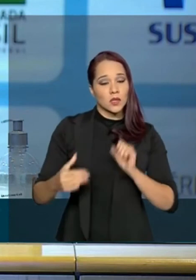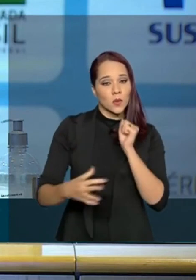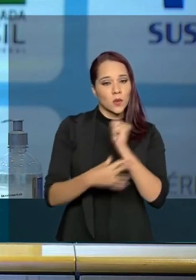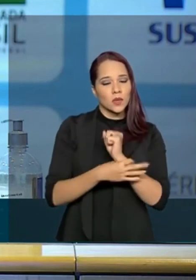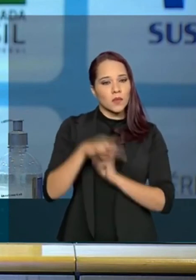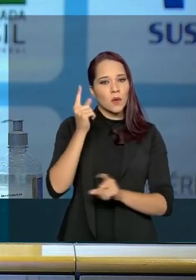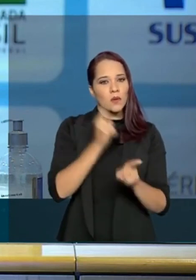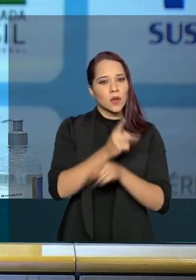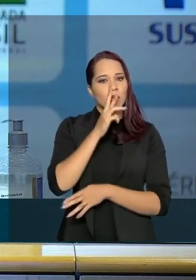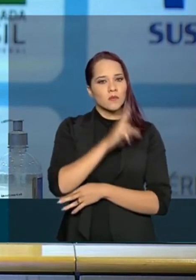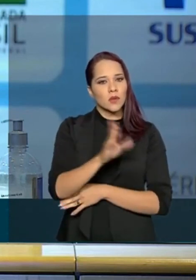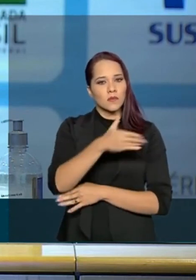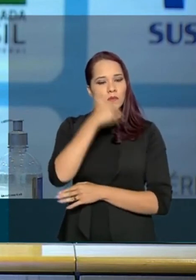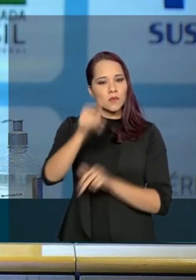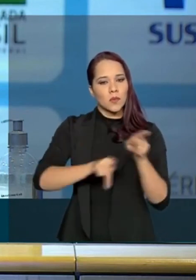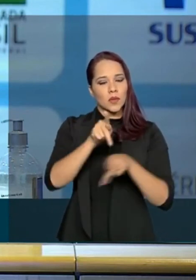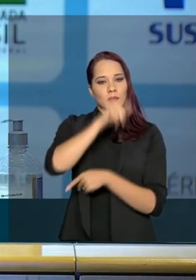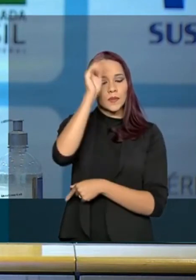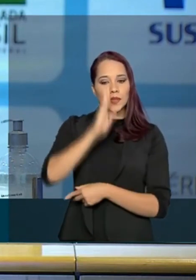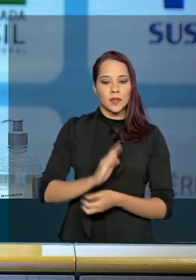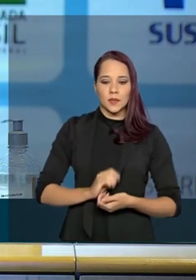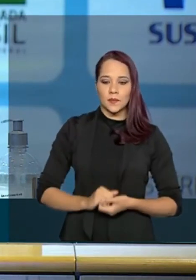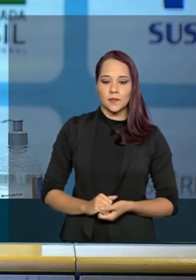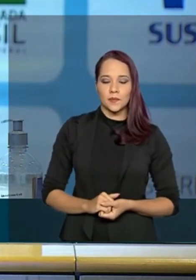buscar uma solução efetiva para a população brasileira.